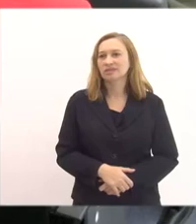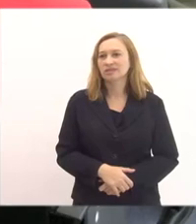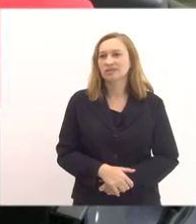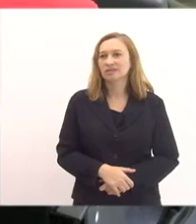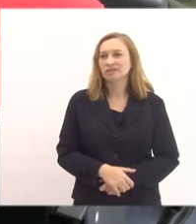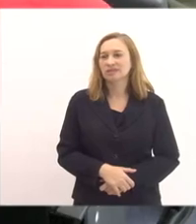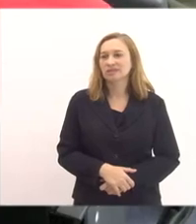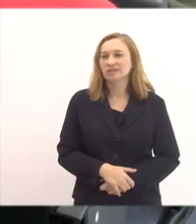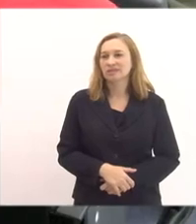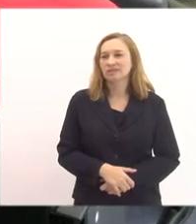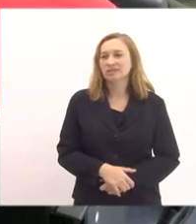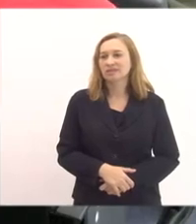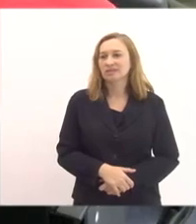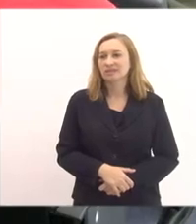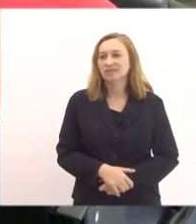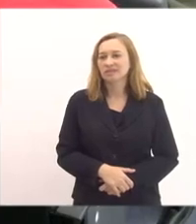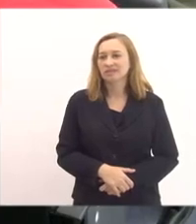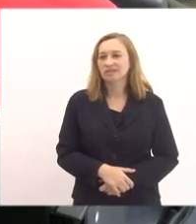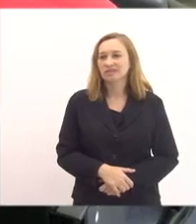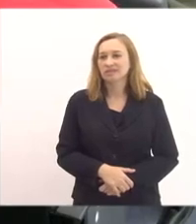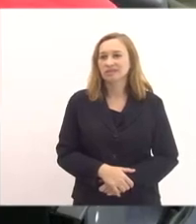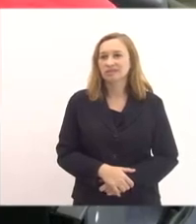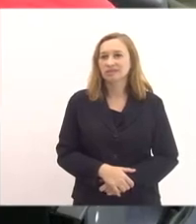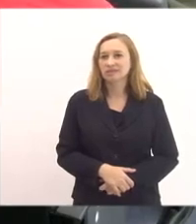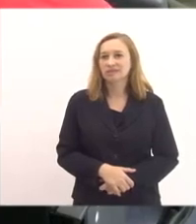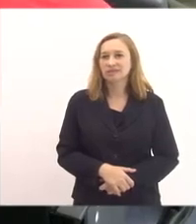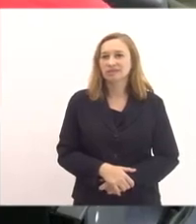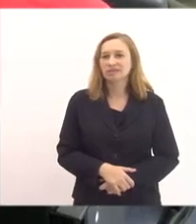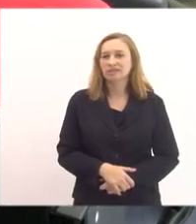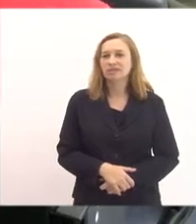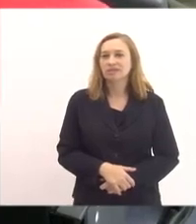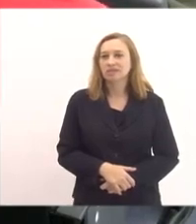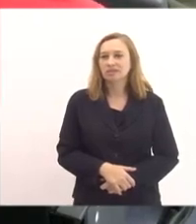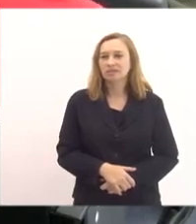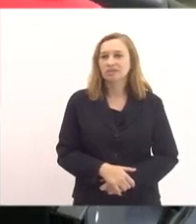cheio. Obrigado, de obrigado pela oportunidade. Obrigado, parabéns, hein?